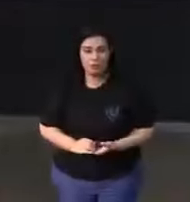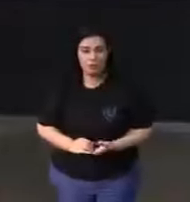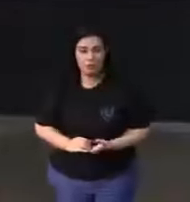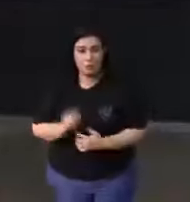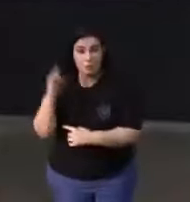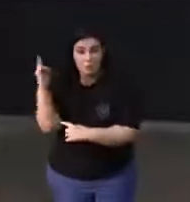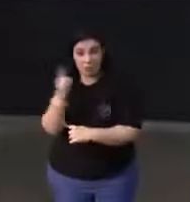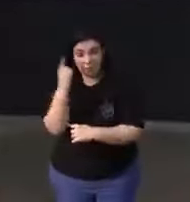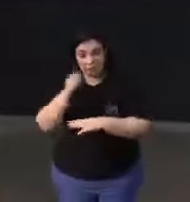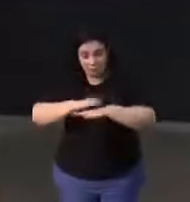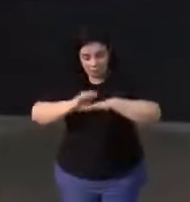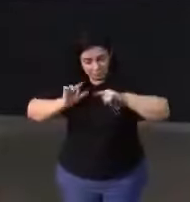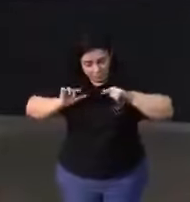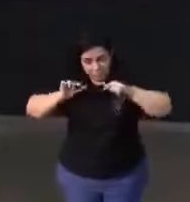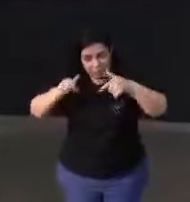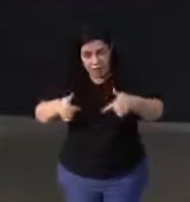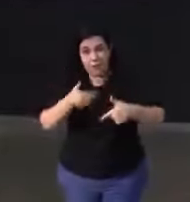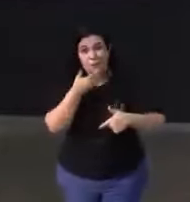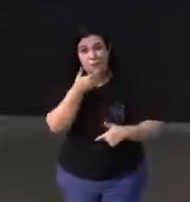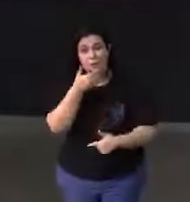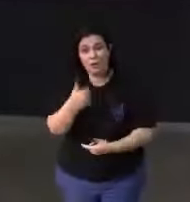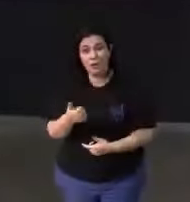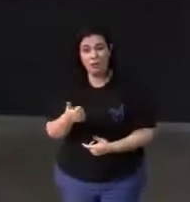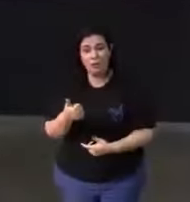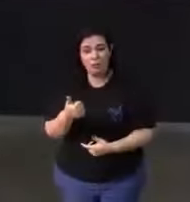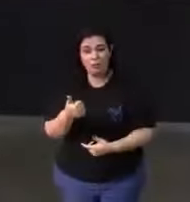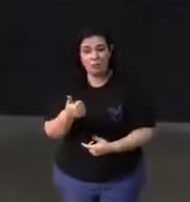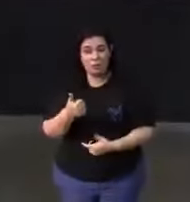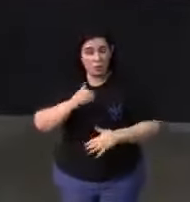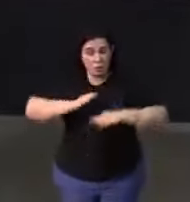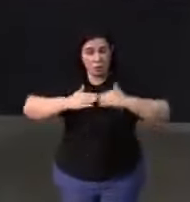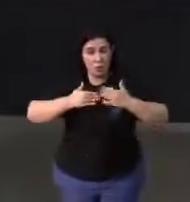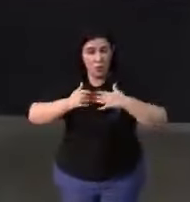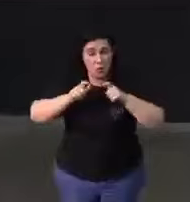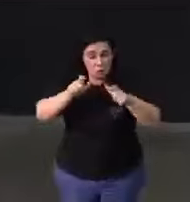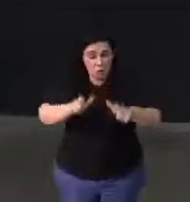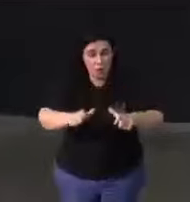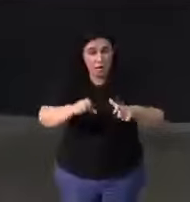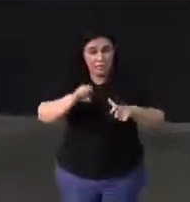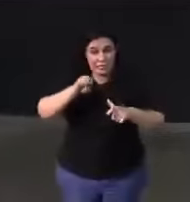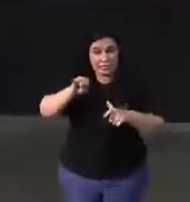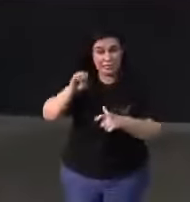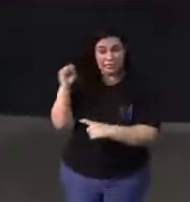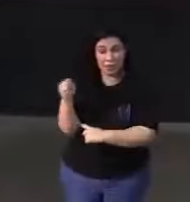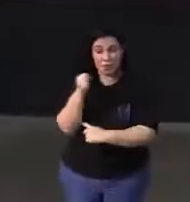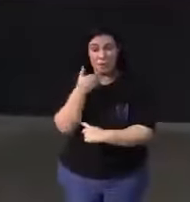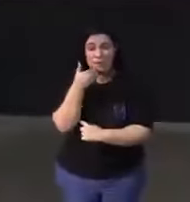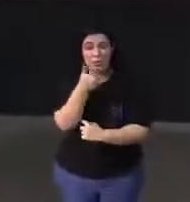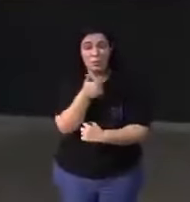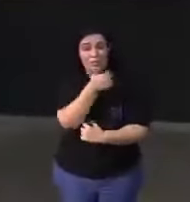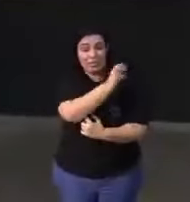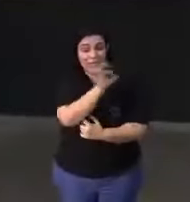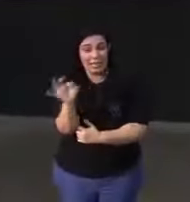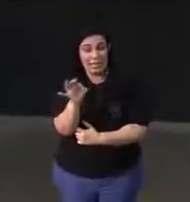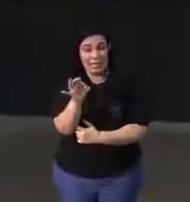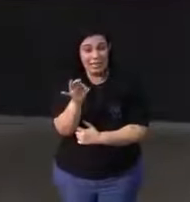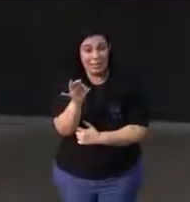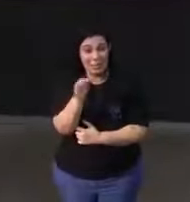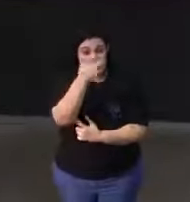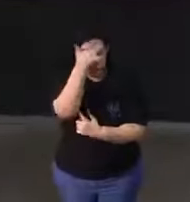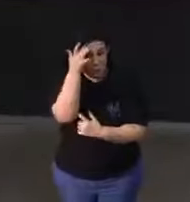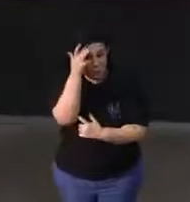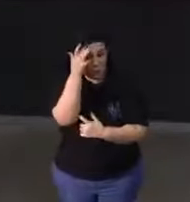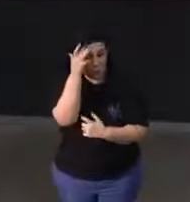Davi fez o seu melhor onde quer que ele estava. Quando Saul pediu 100 cabeças de filisteu, ele trouxe